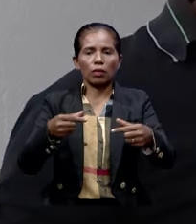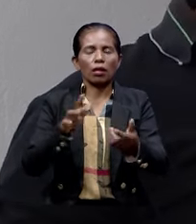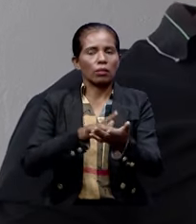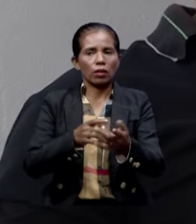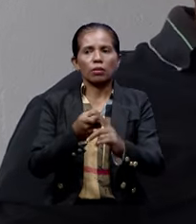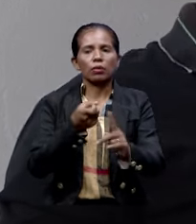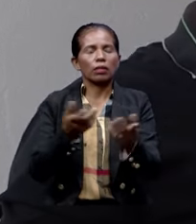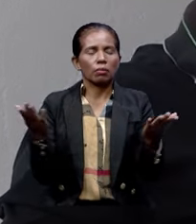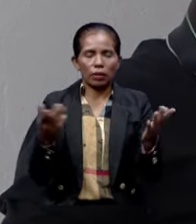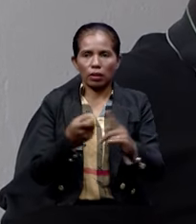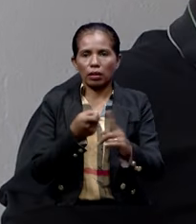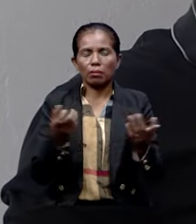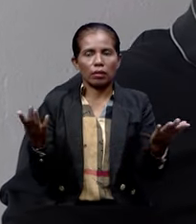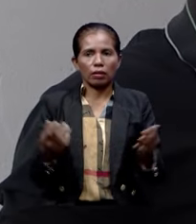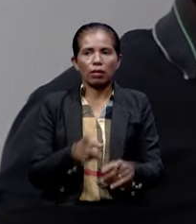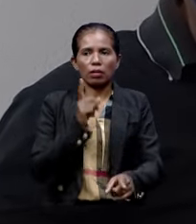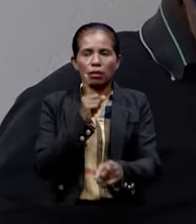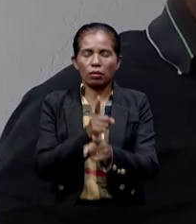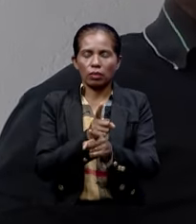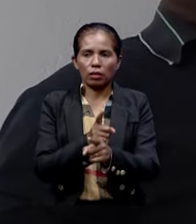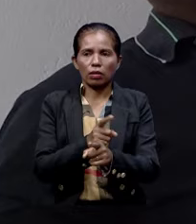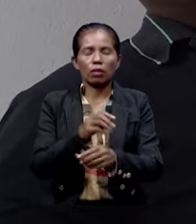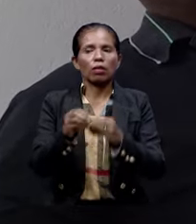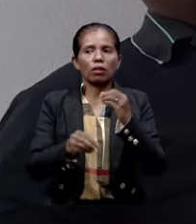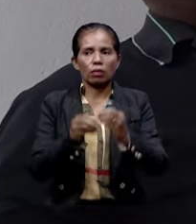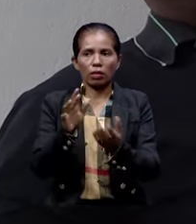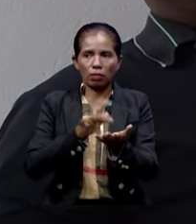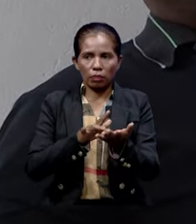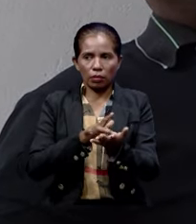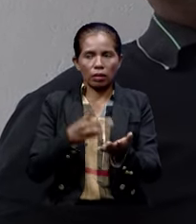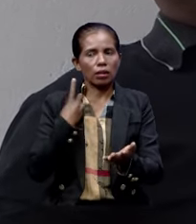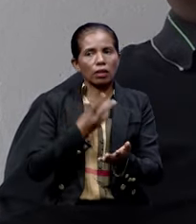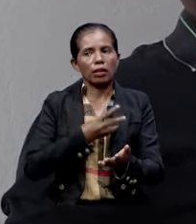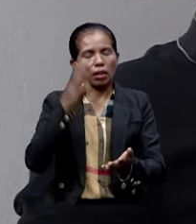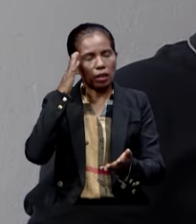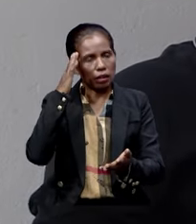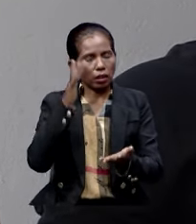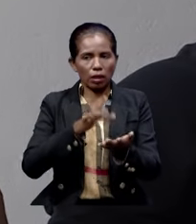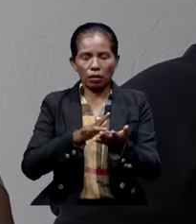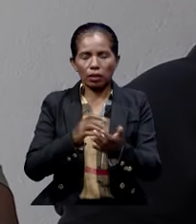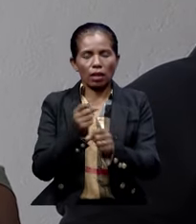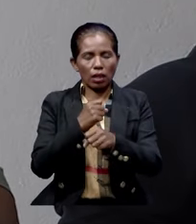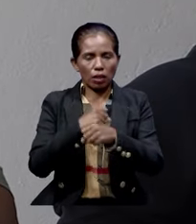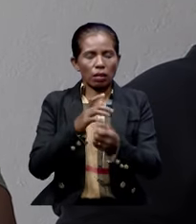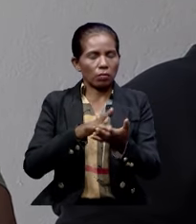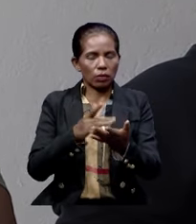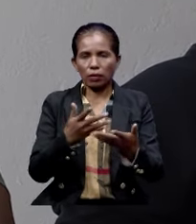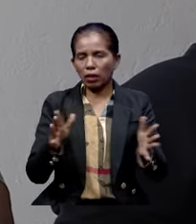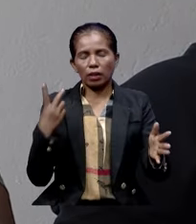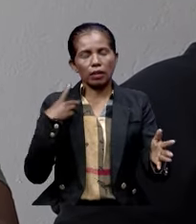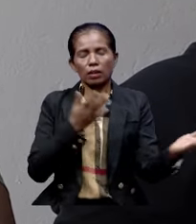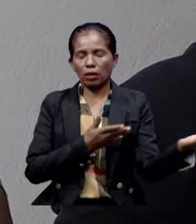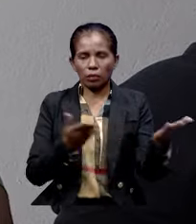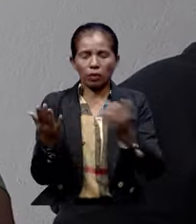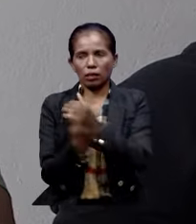BNB claro ay kono ba muro ita ya ten gat ita fabrika laye ita ten ki hamen usi